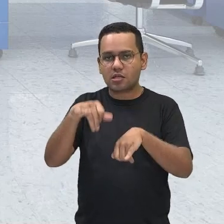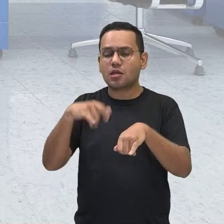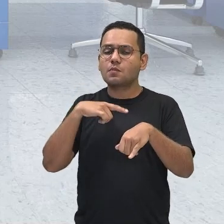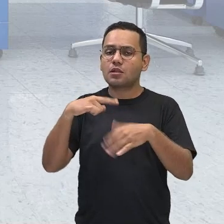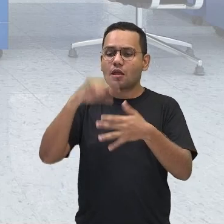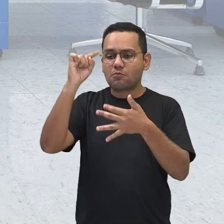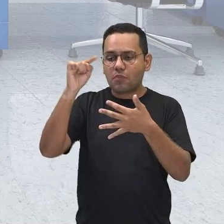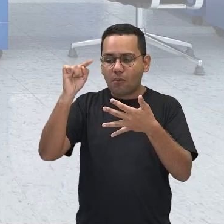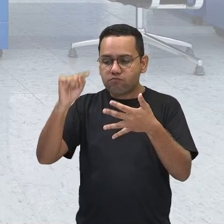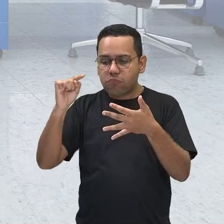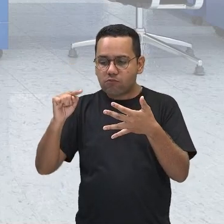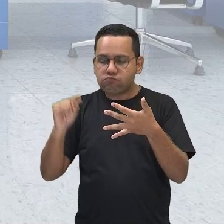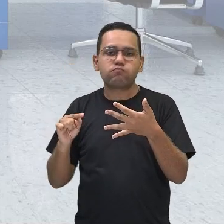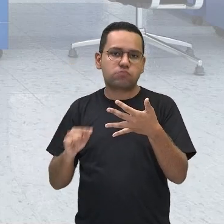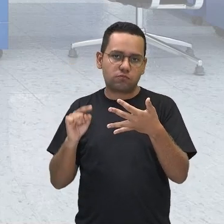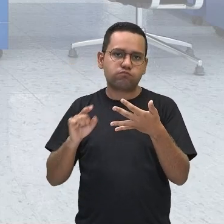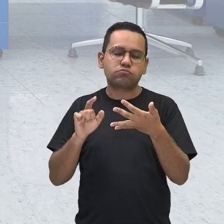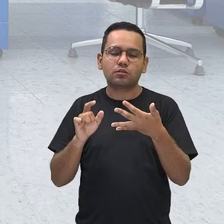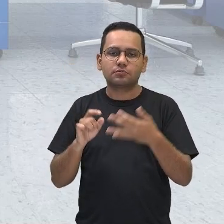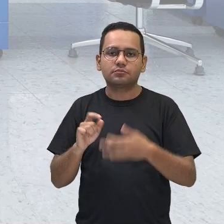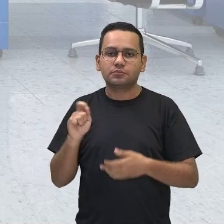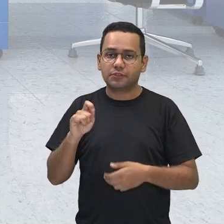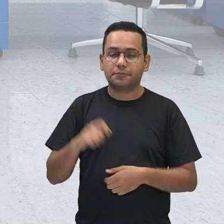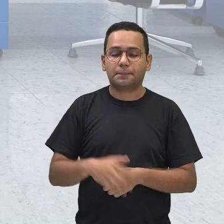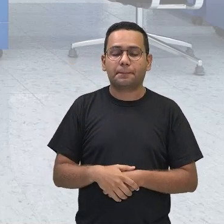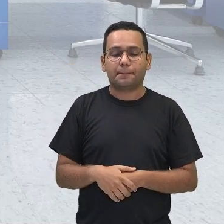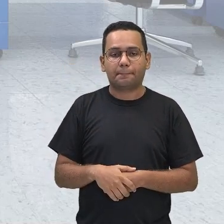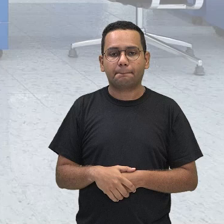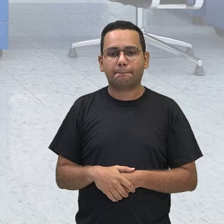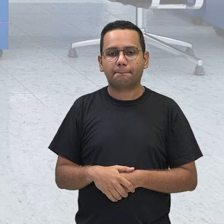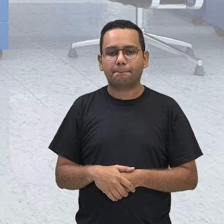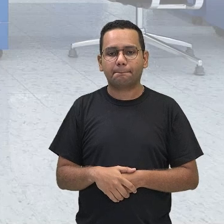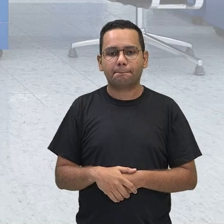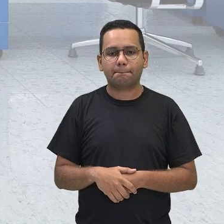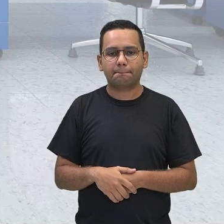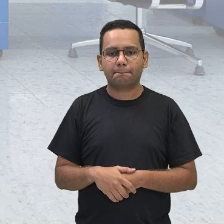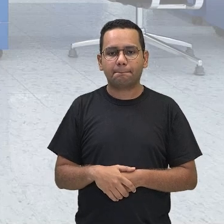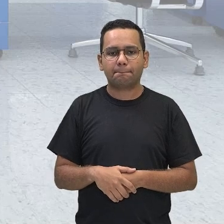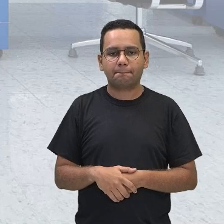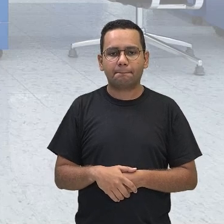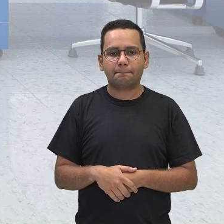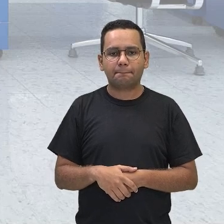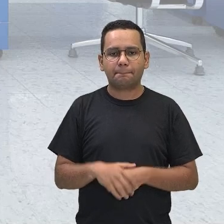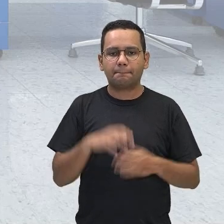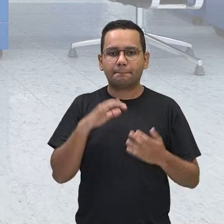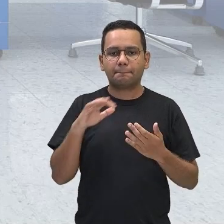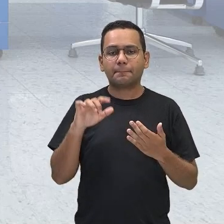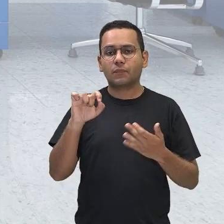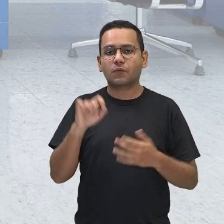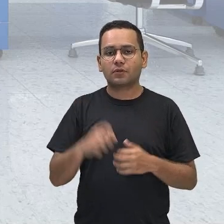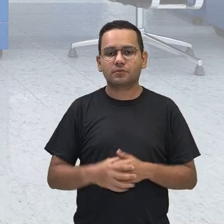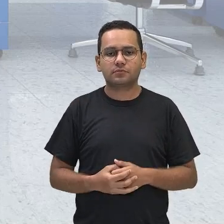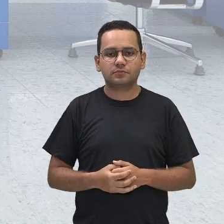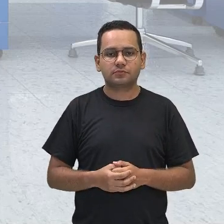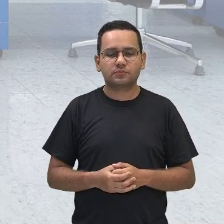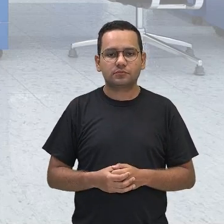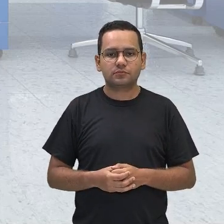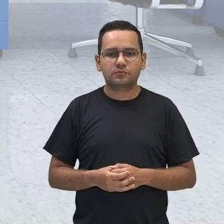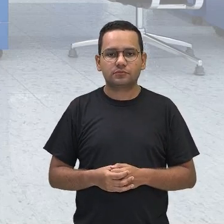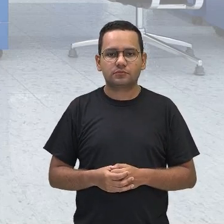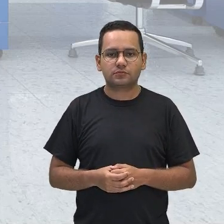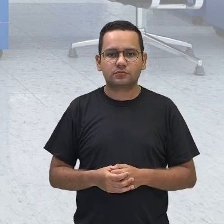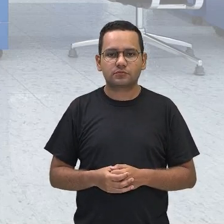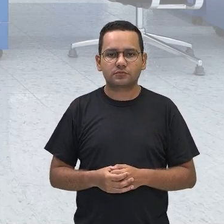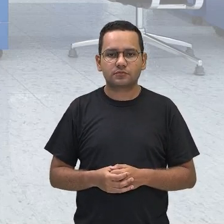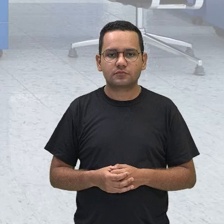tudo isso. Então, de forma simples, o que nós podemos dizer? Que a